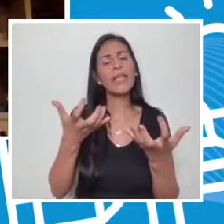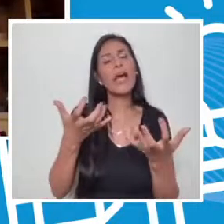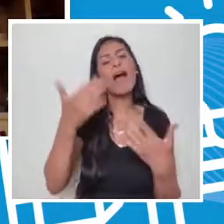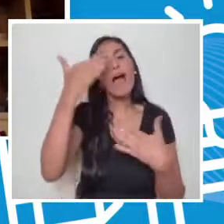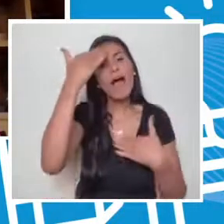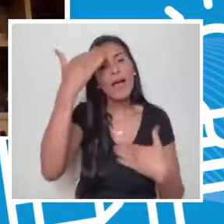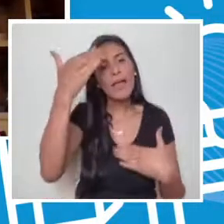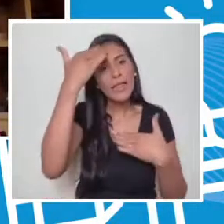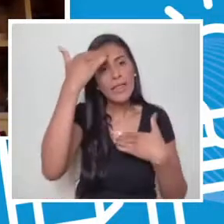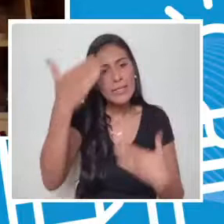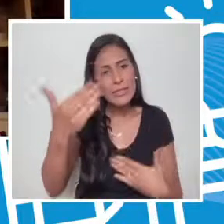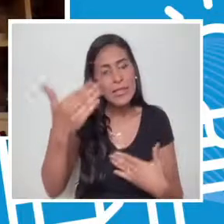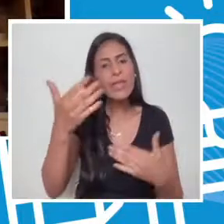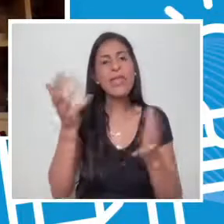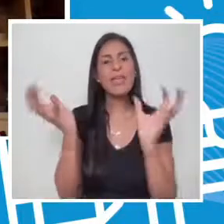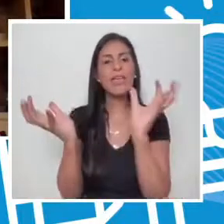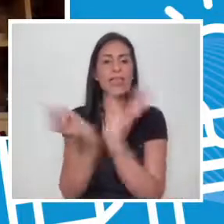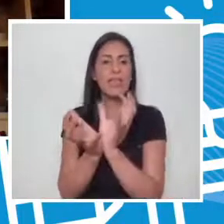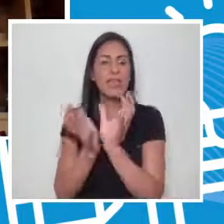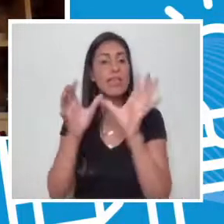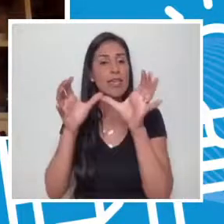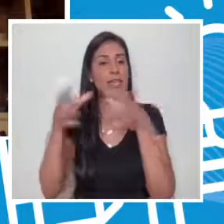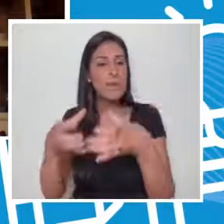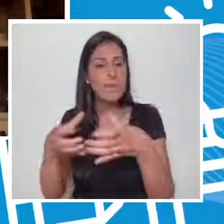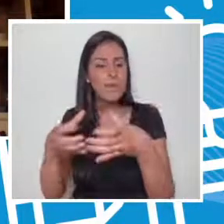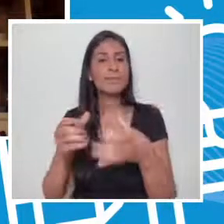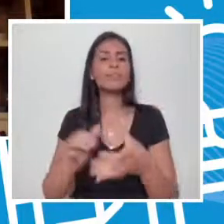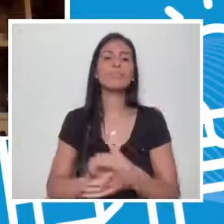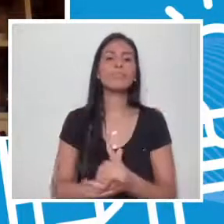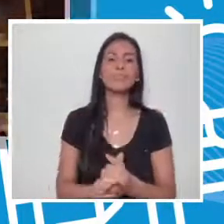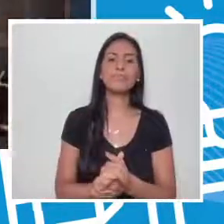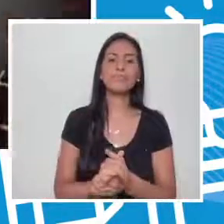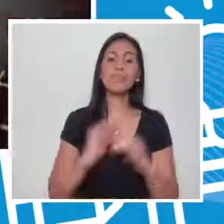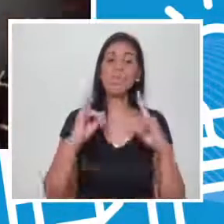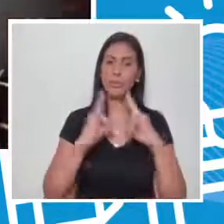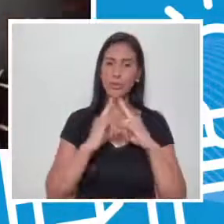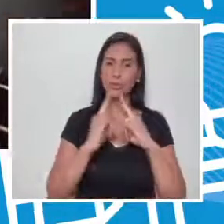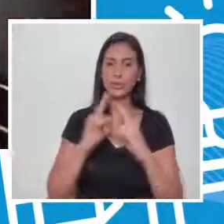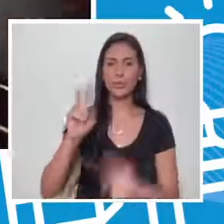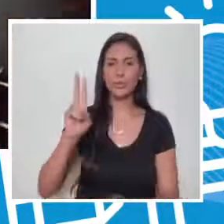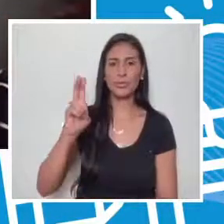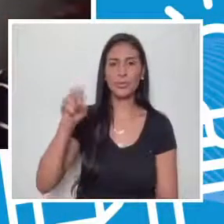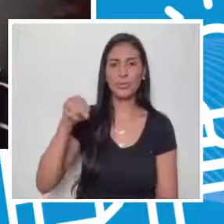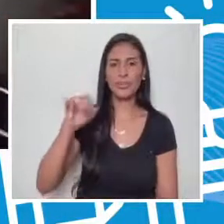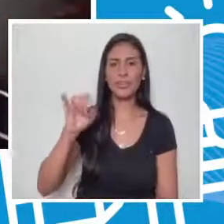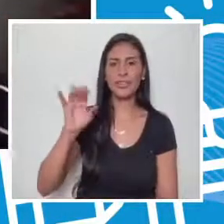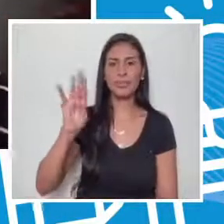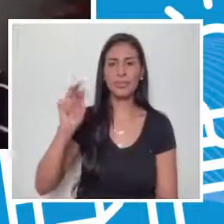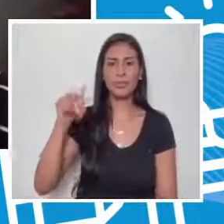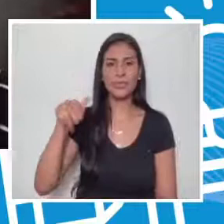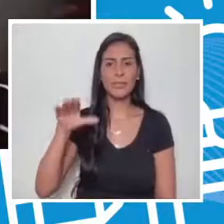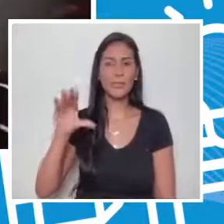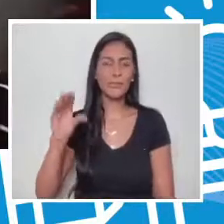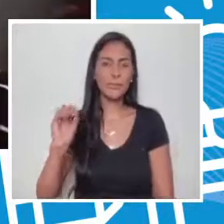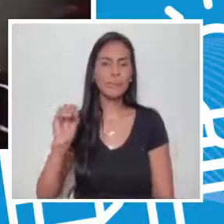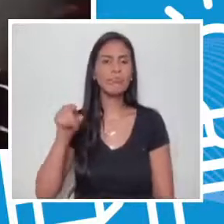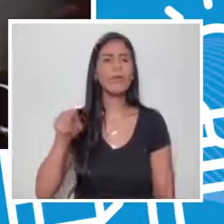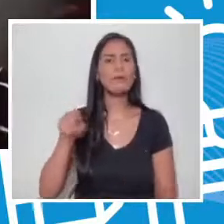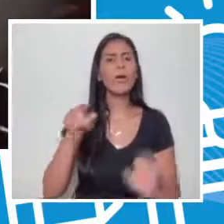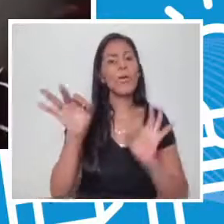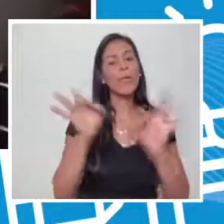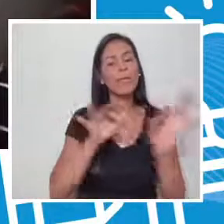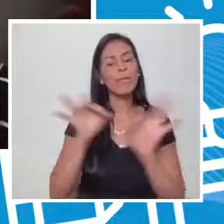a nossa equipe, certo, do Instituto Unibanco, que o desenho e o desenvolvimento disso foi feito pelo